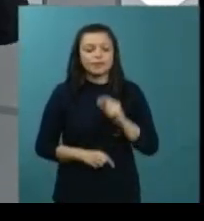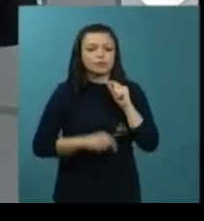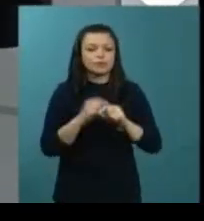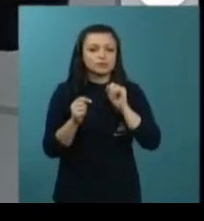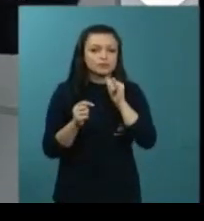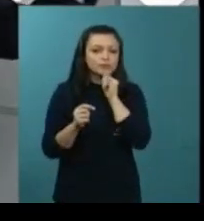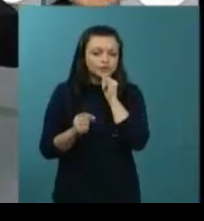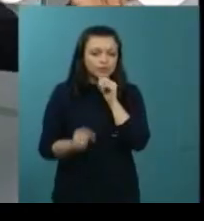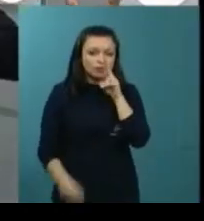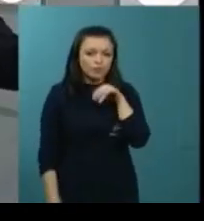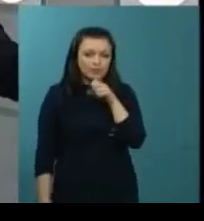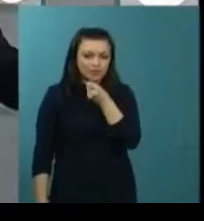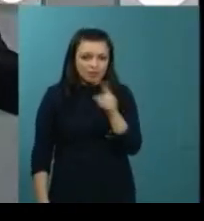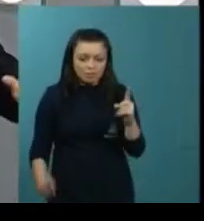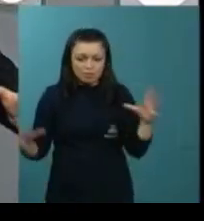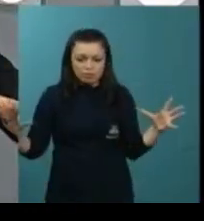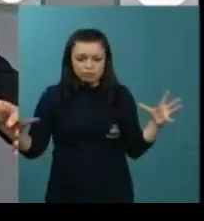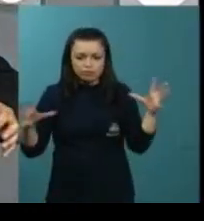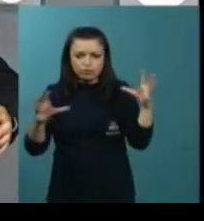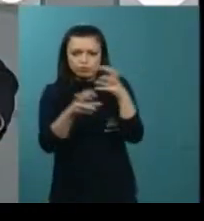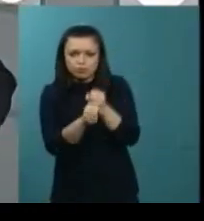Conceito de união é reunir.